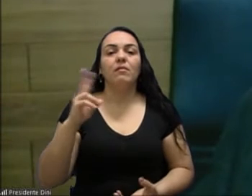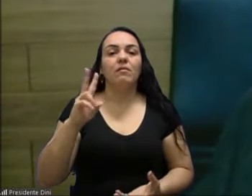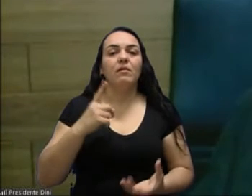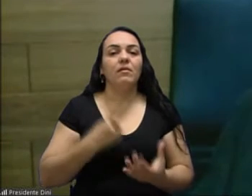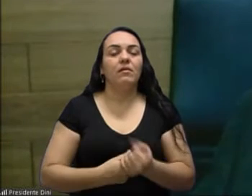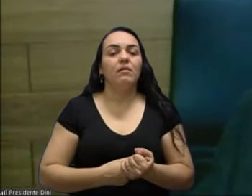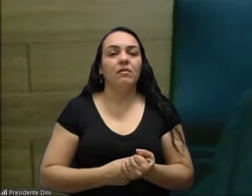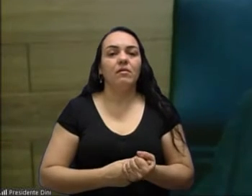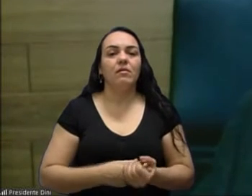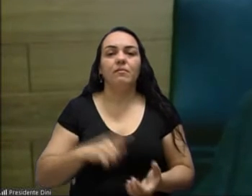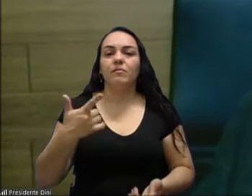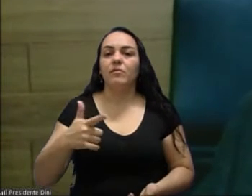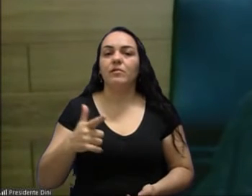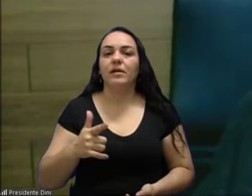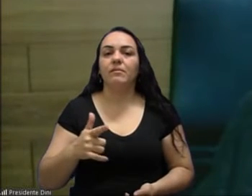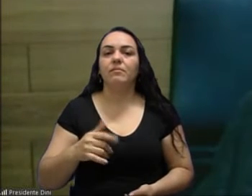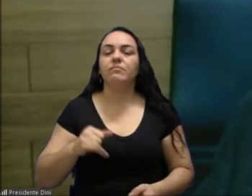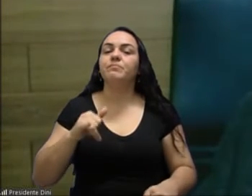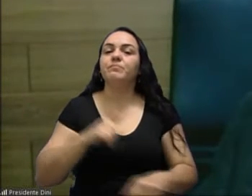o Vitão também não está?